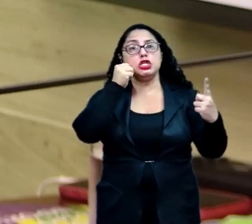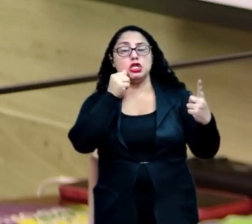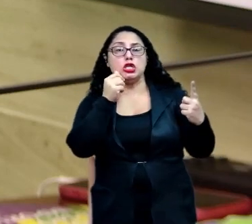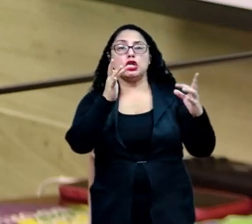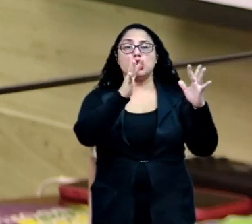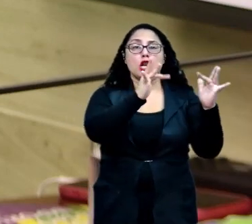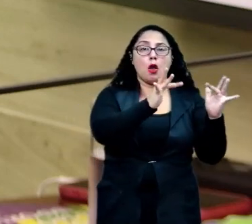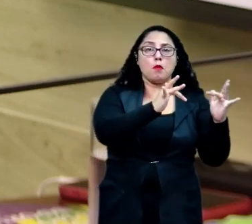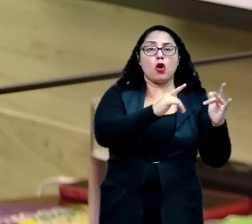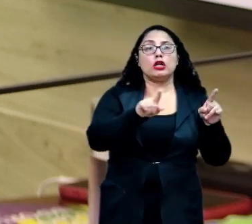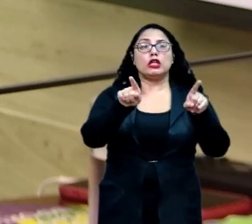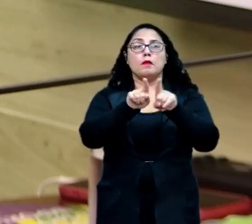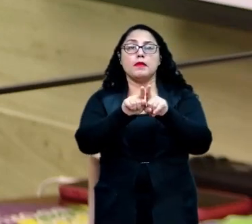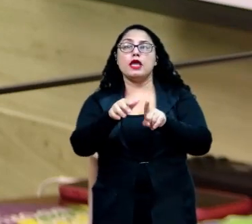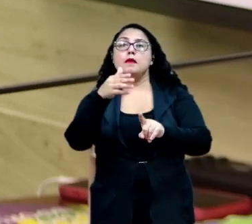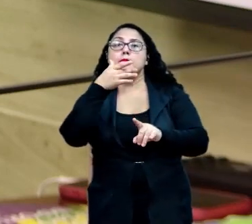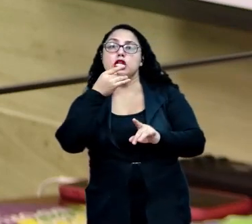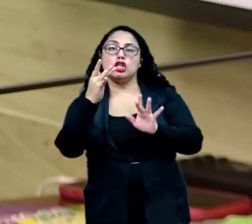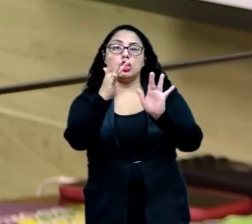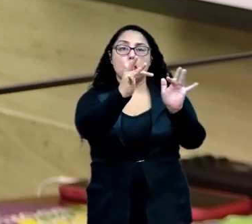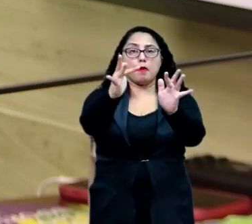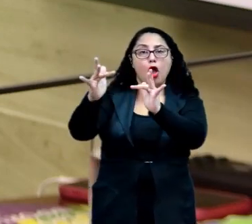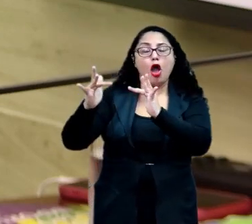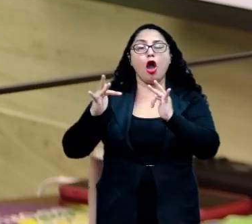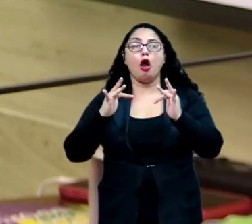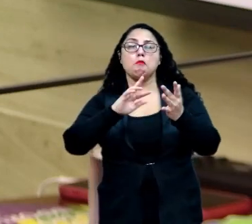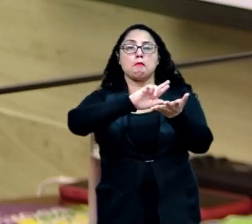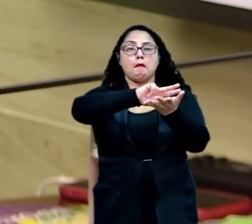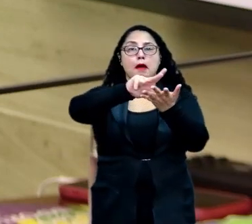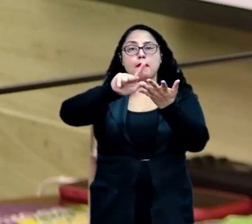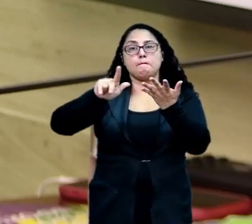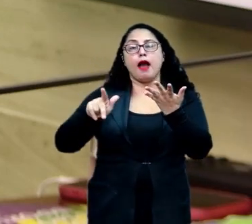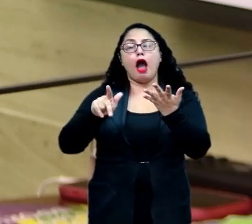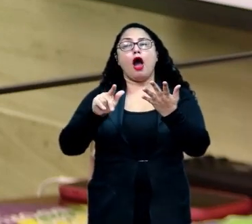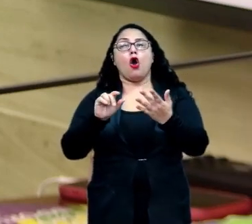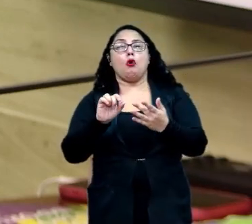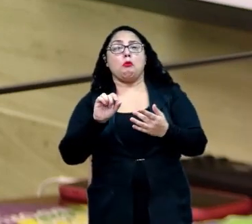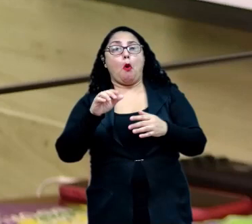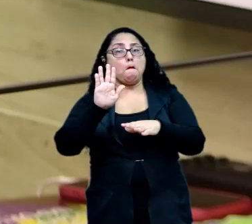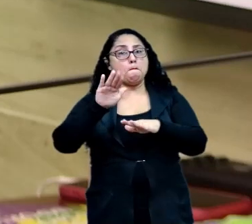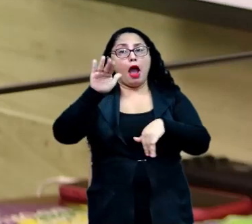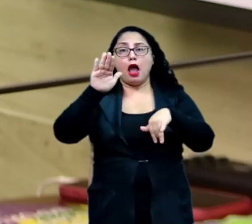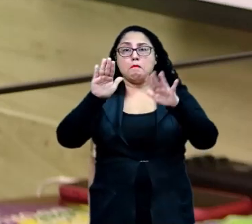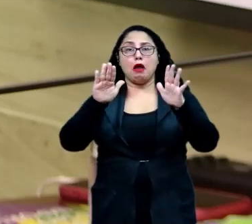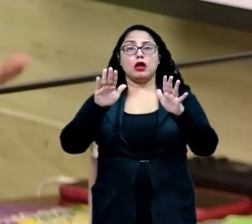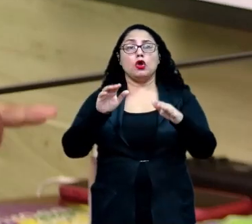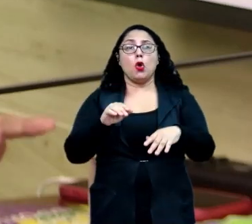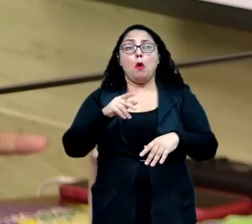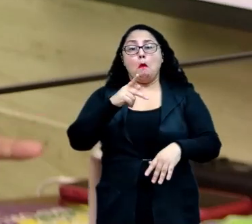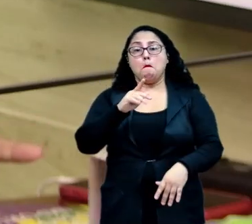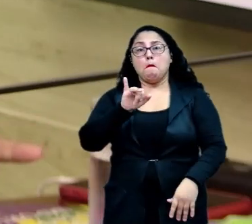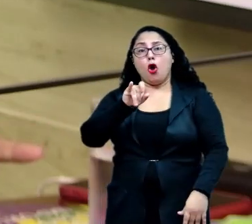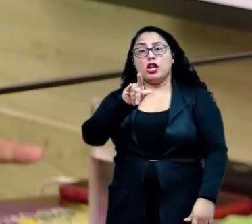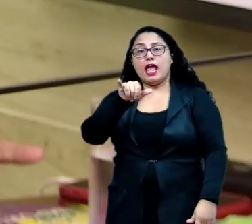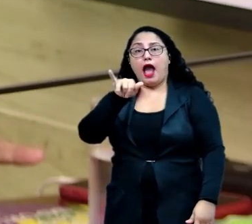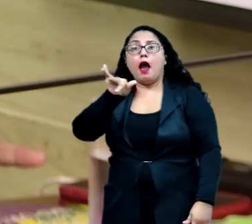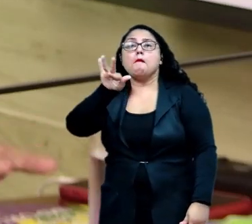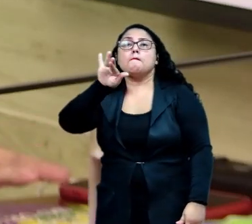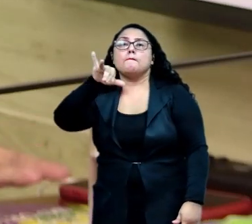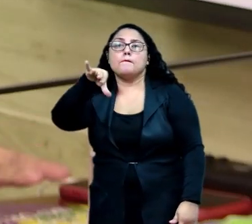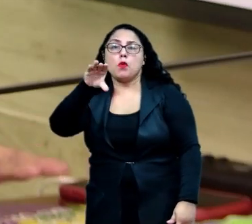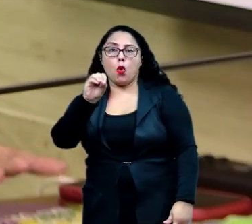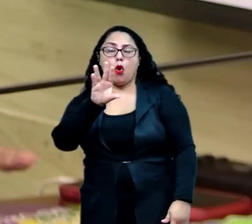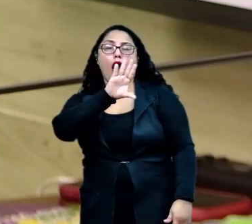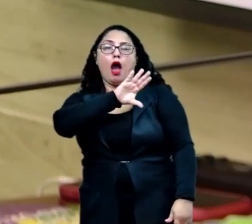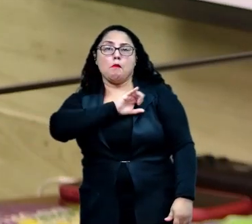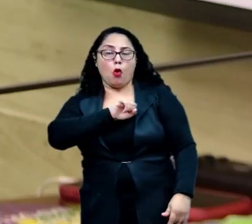meninas e namoram com meninos também, relações bilaterais ou mais. O poliamor também pode ser considerado em algum